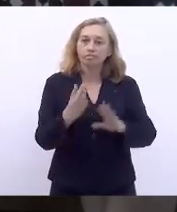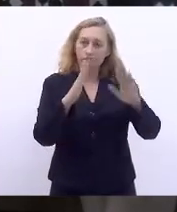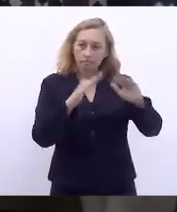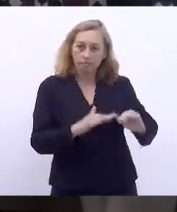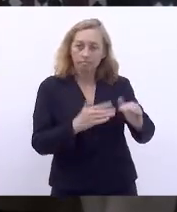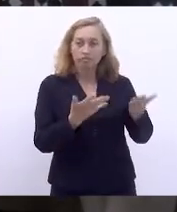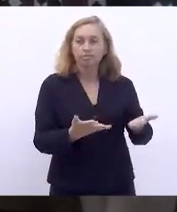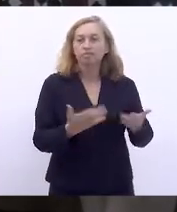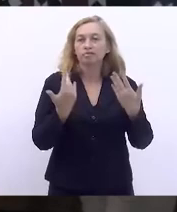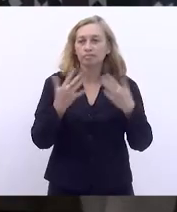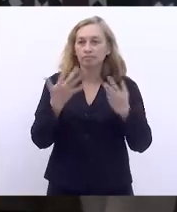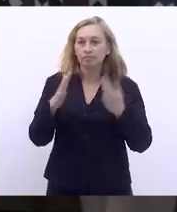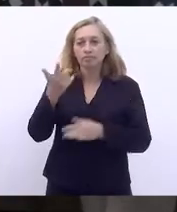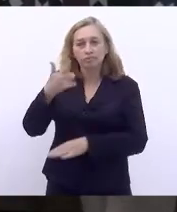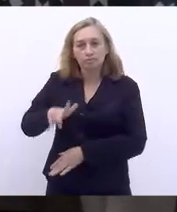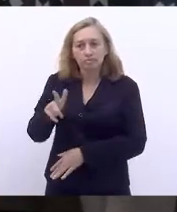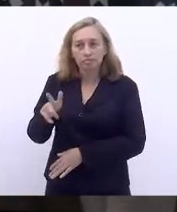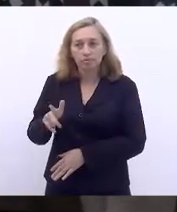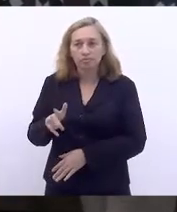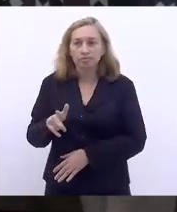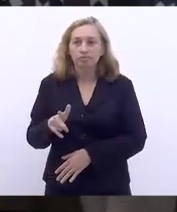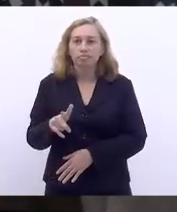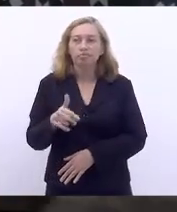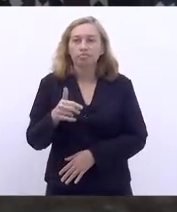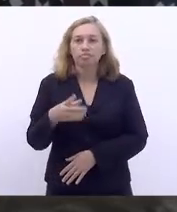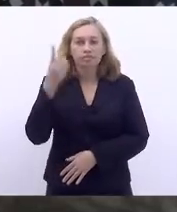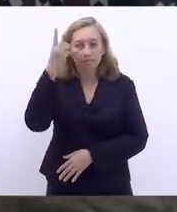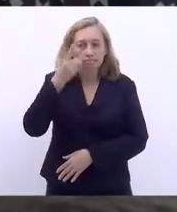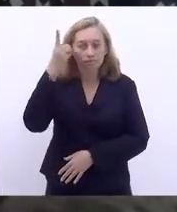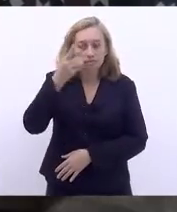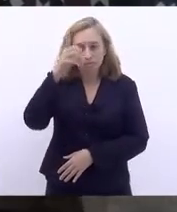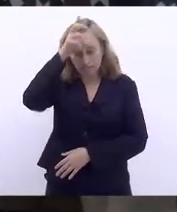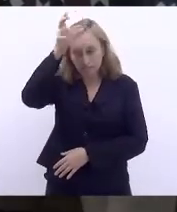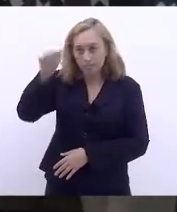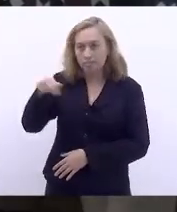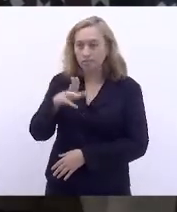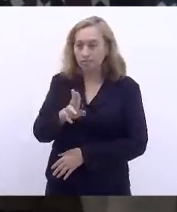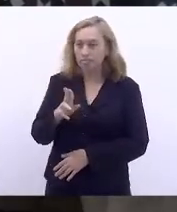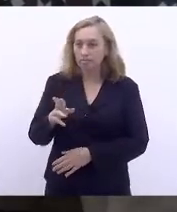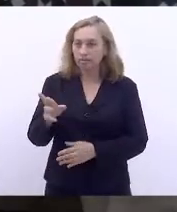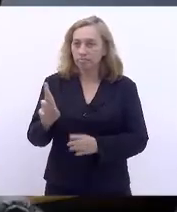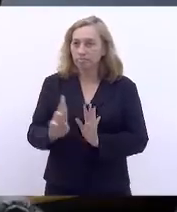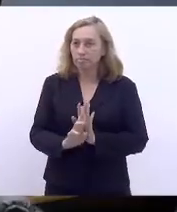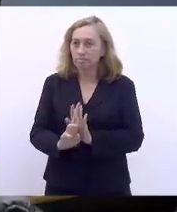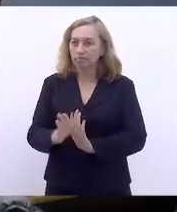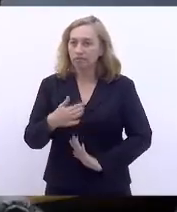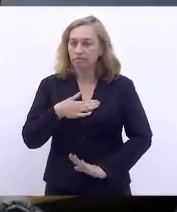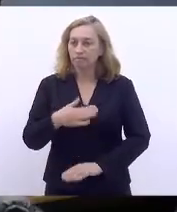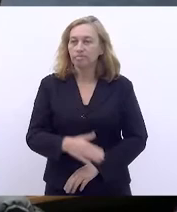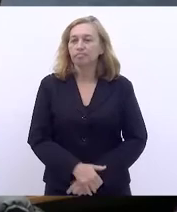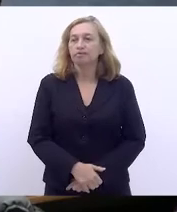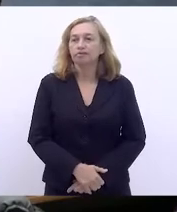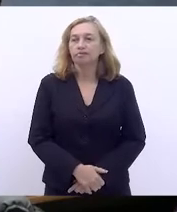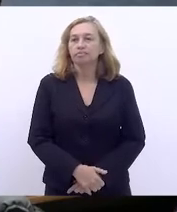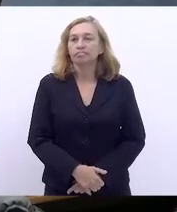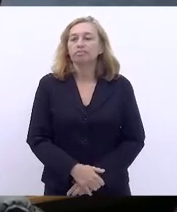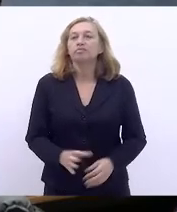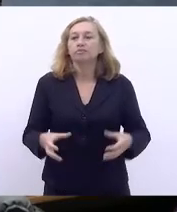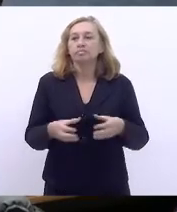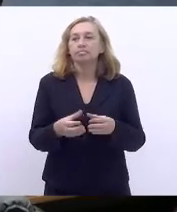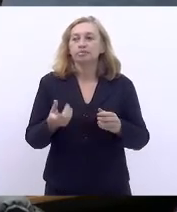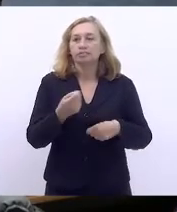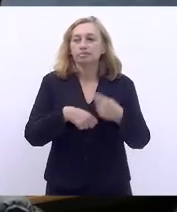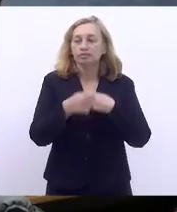referência. Então, parabéns mais uma vez, queridíssima deputada Tia Ju, me representa. Pela Comissão de Economia,